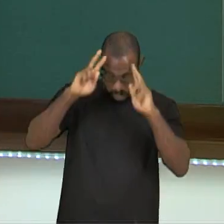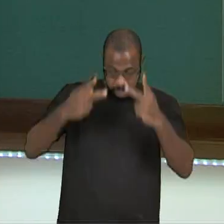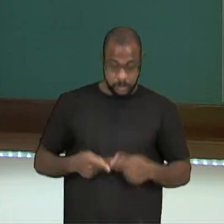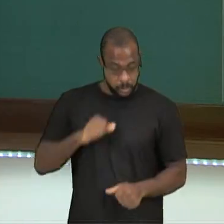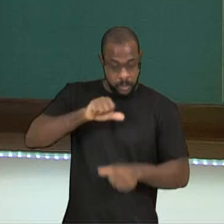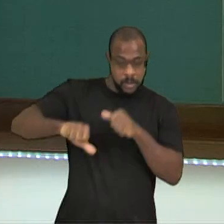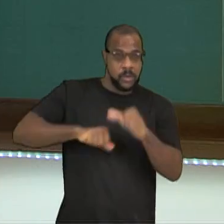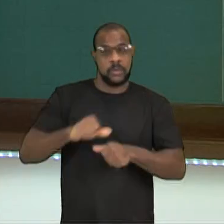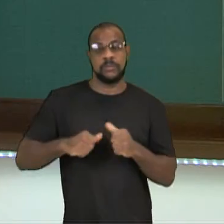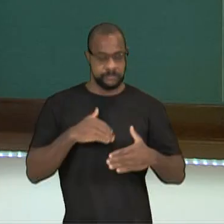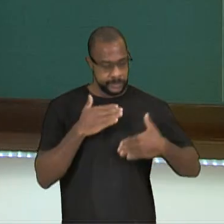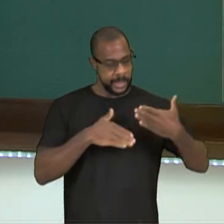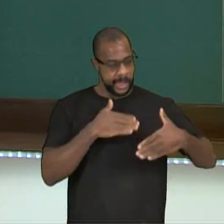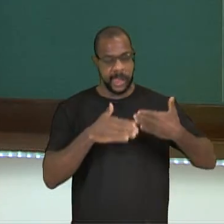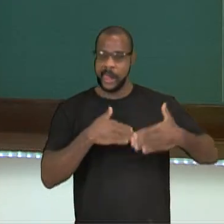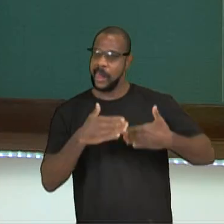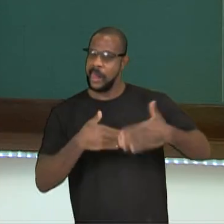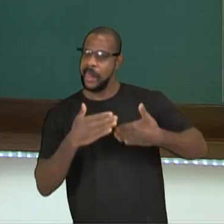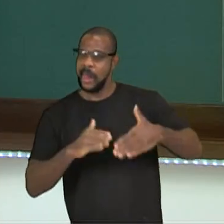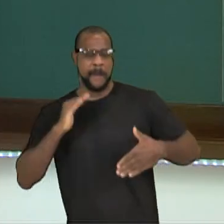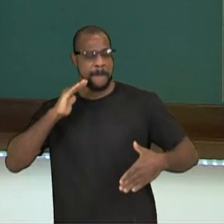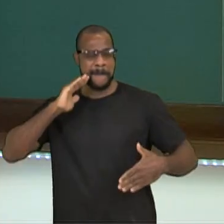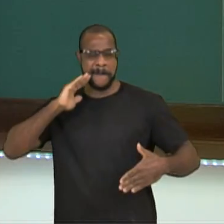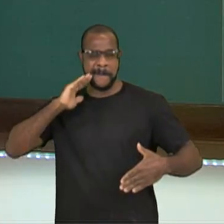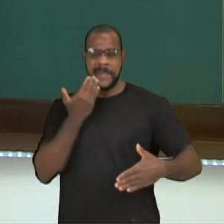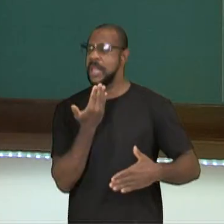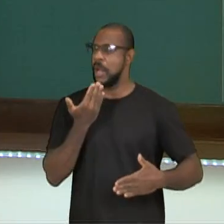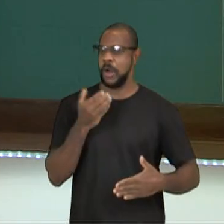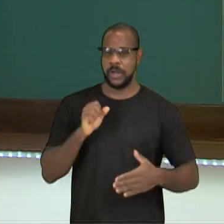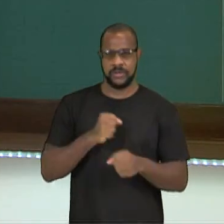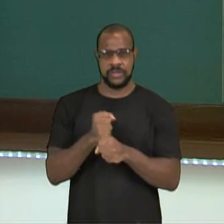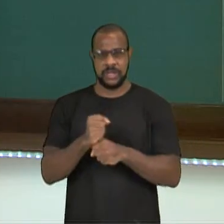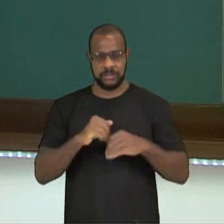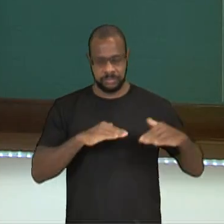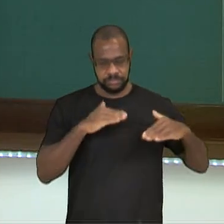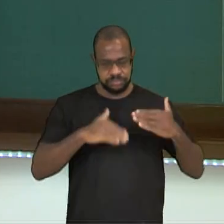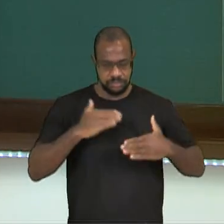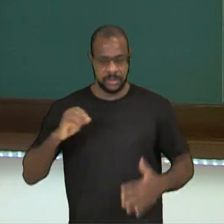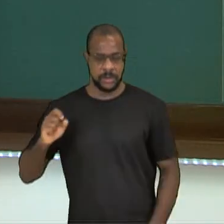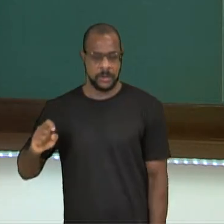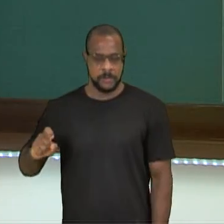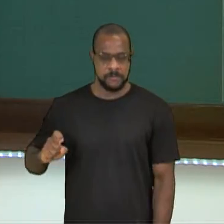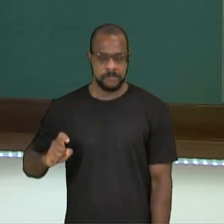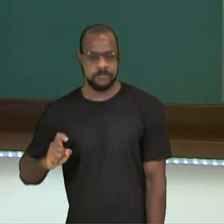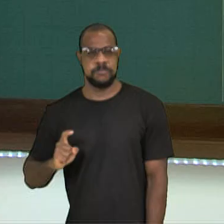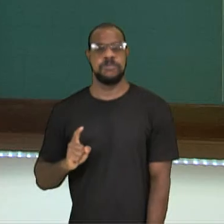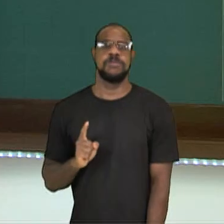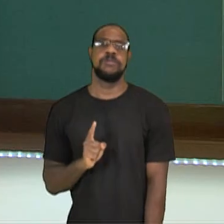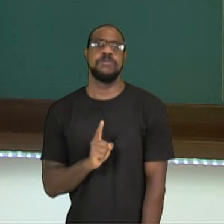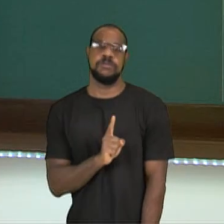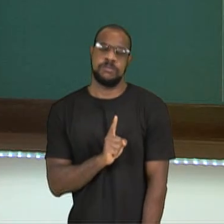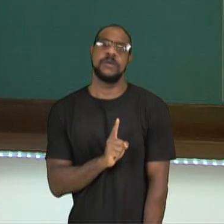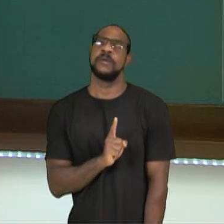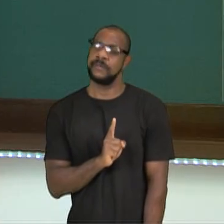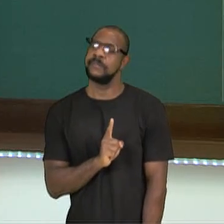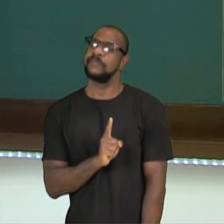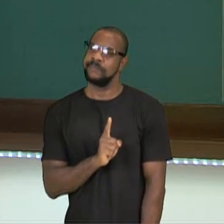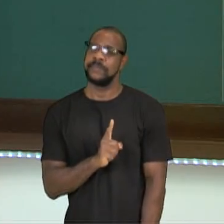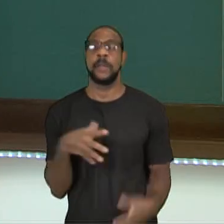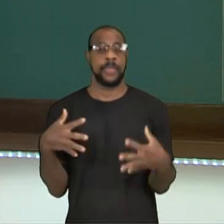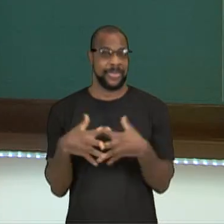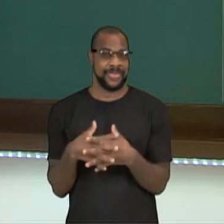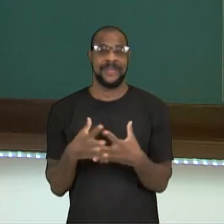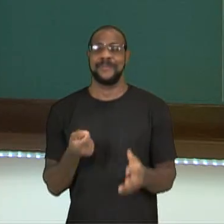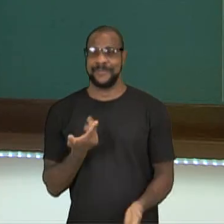ao longo dos anos, ao longo de milhões de anos, a se tornarem bípedes. A Australopithecus, olha lá se